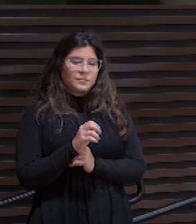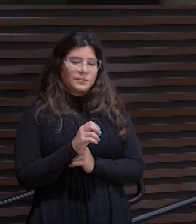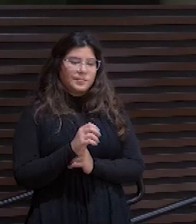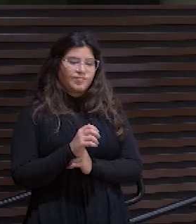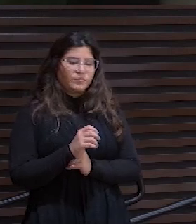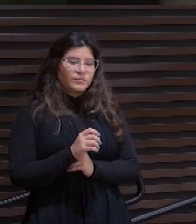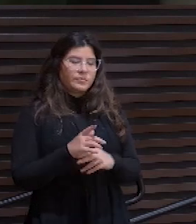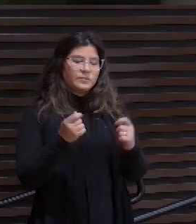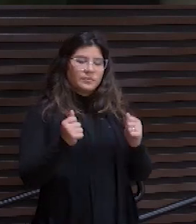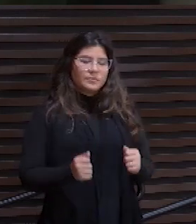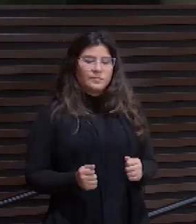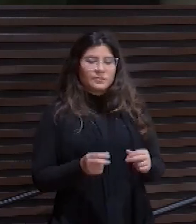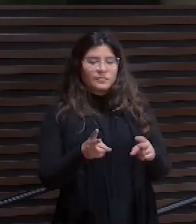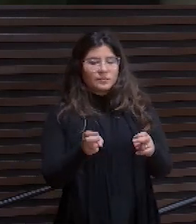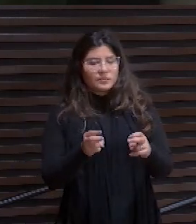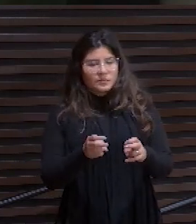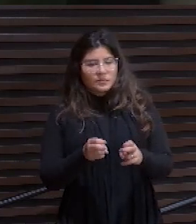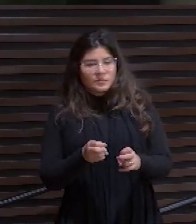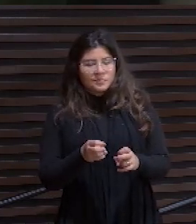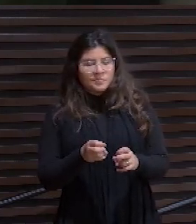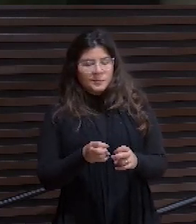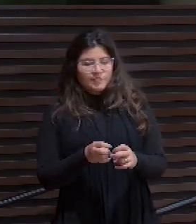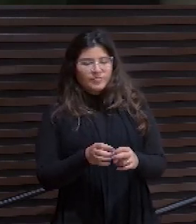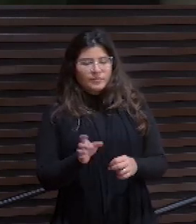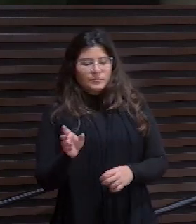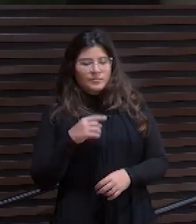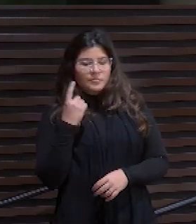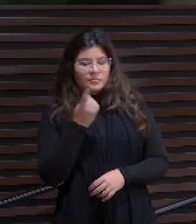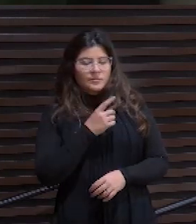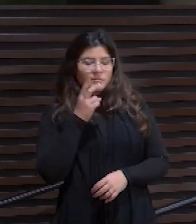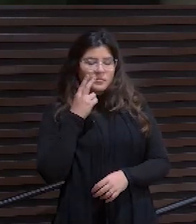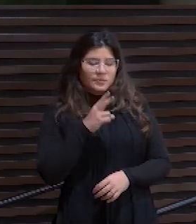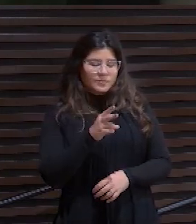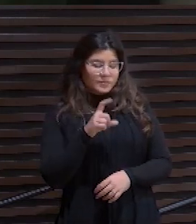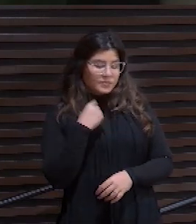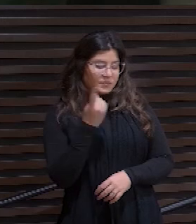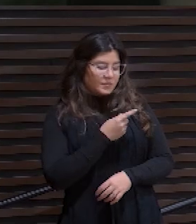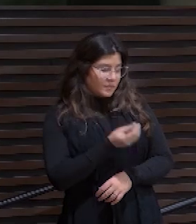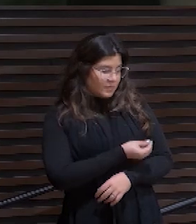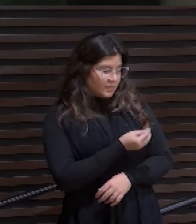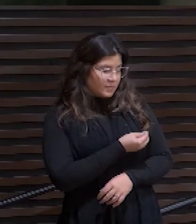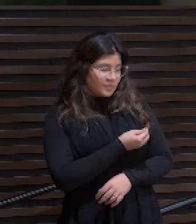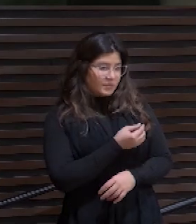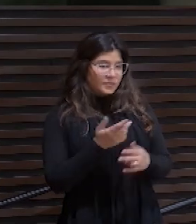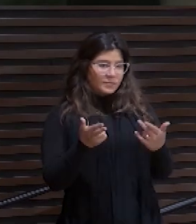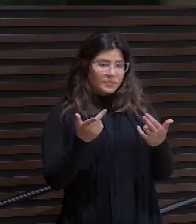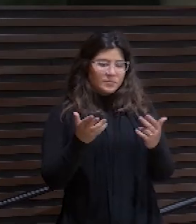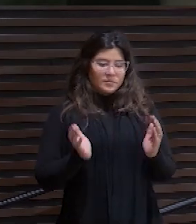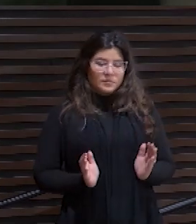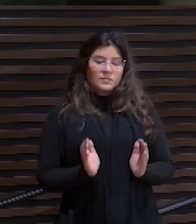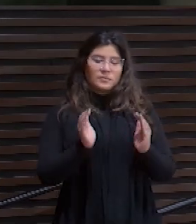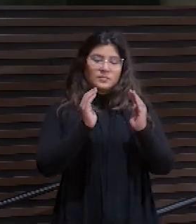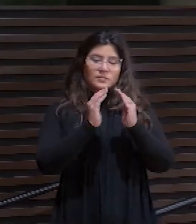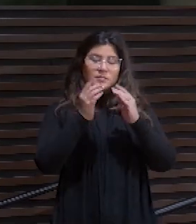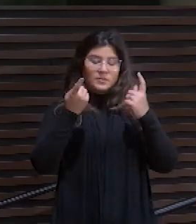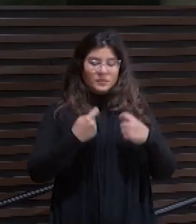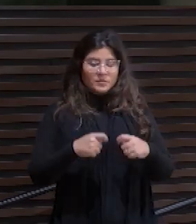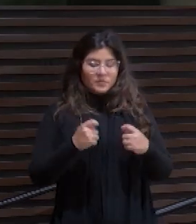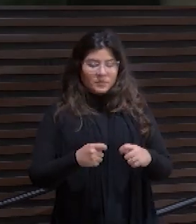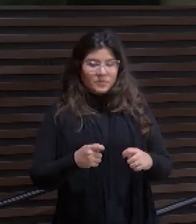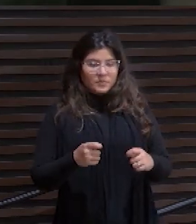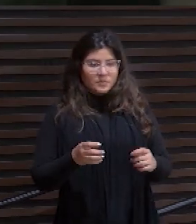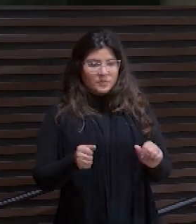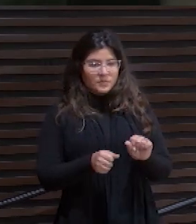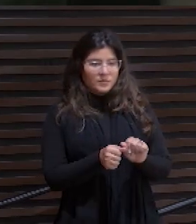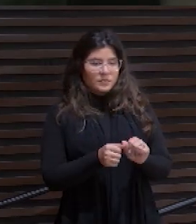podemos observar que nós olharmos para a nossa vida como odres, que precisam ser feitos